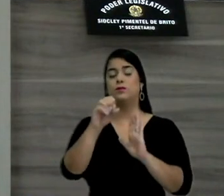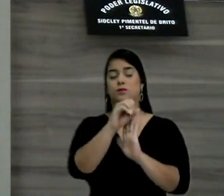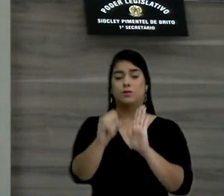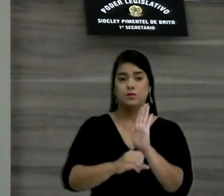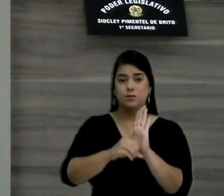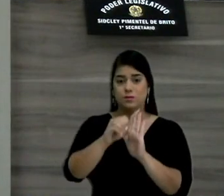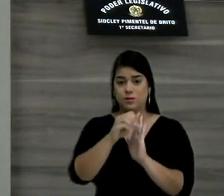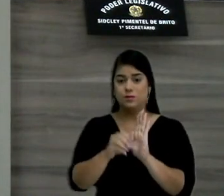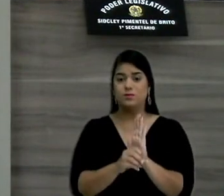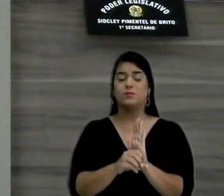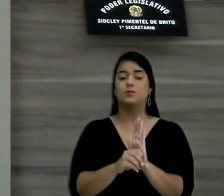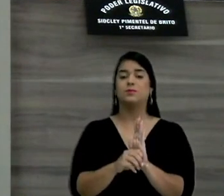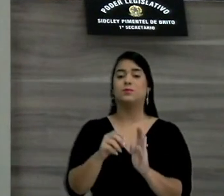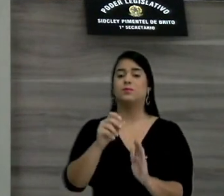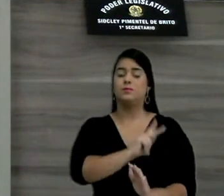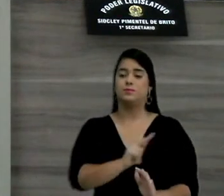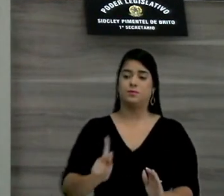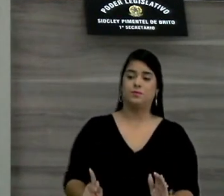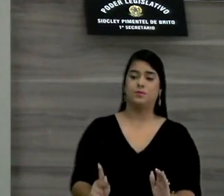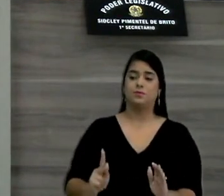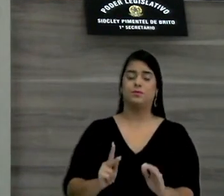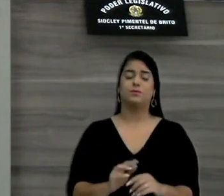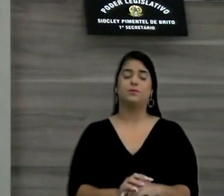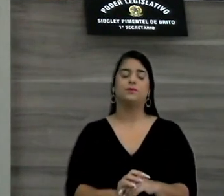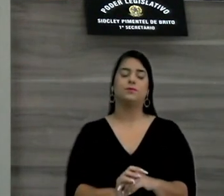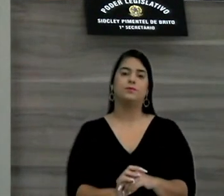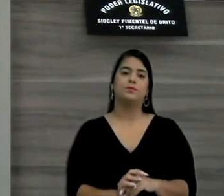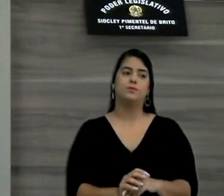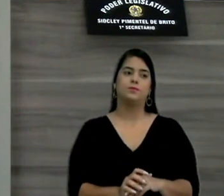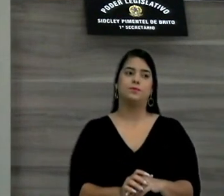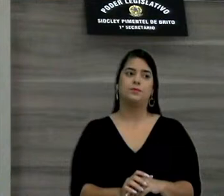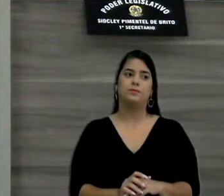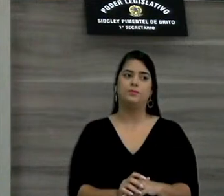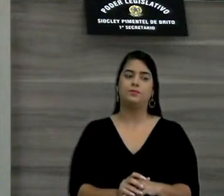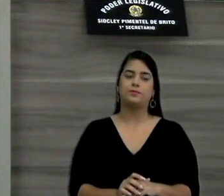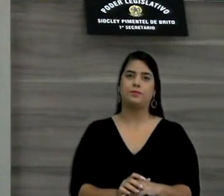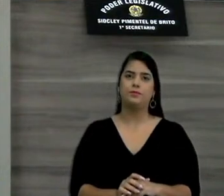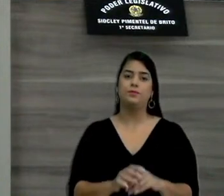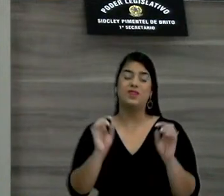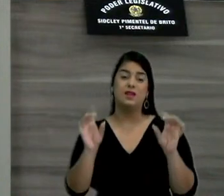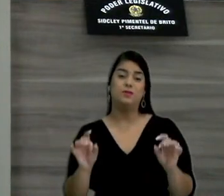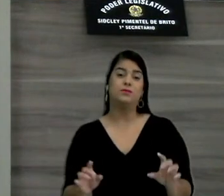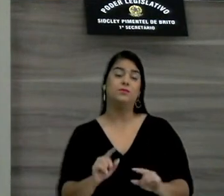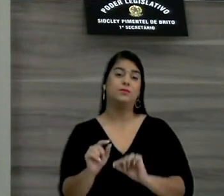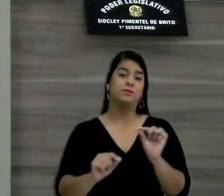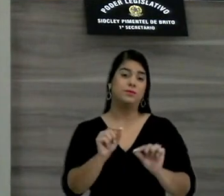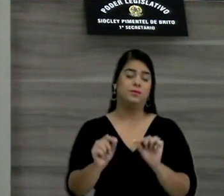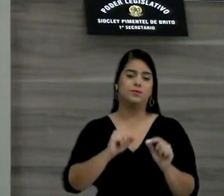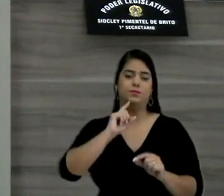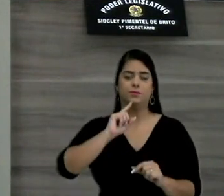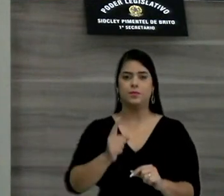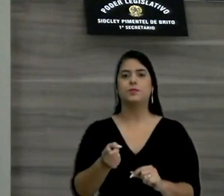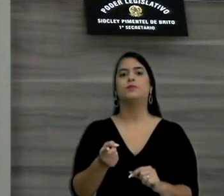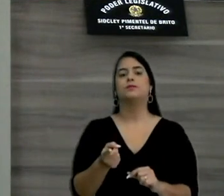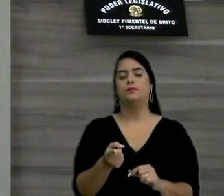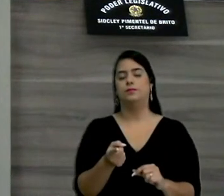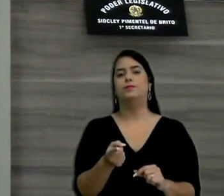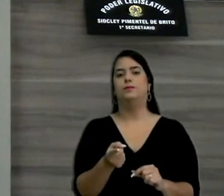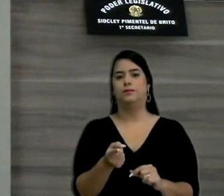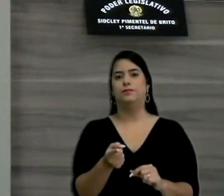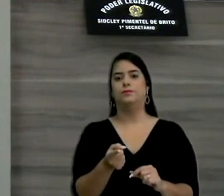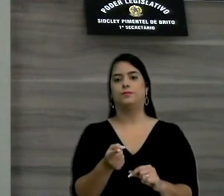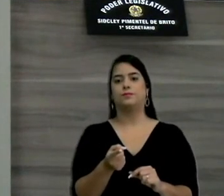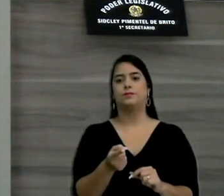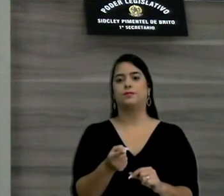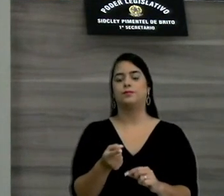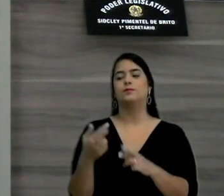complementares referente à criança Rian da Silva Azevedo em especial a indicação dos representantes legais bem como endereço e